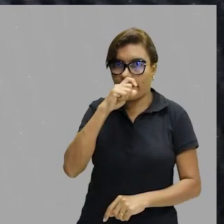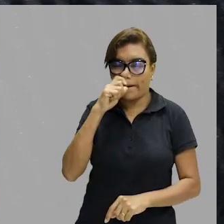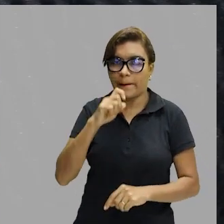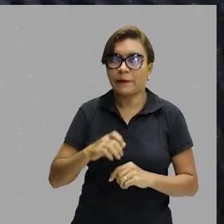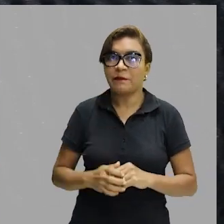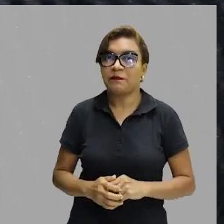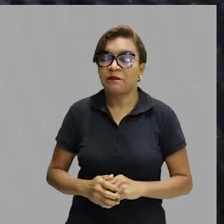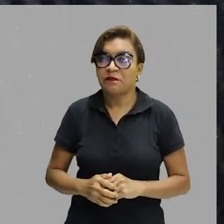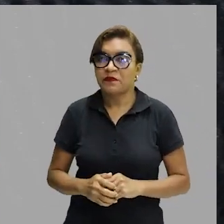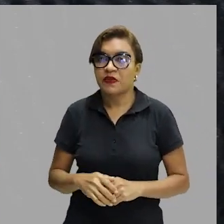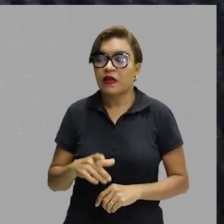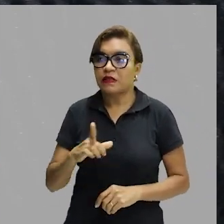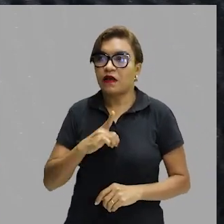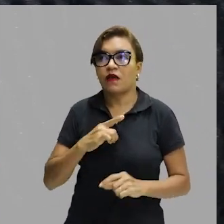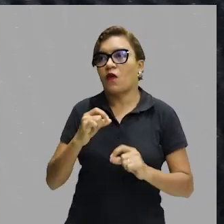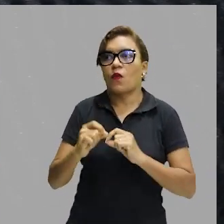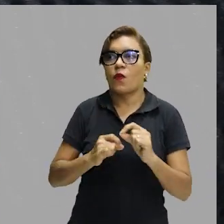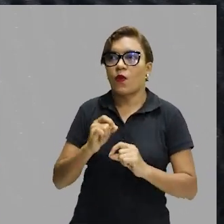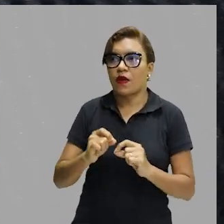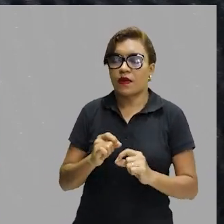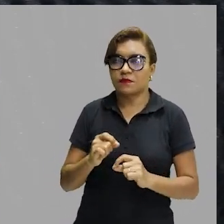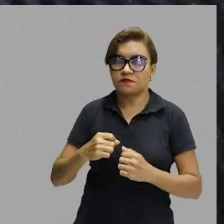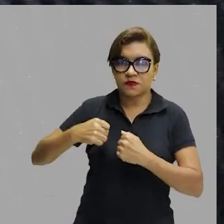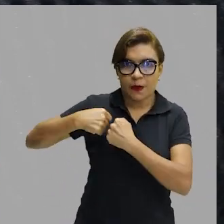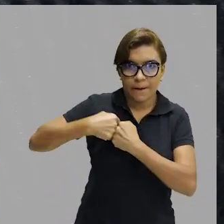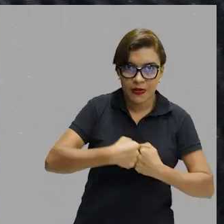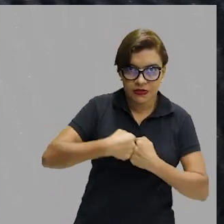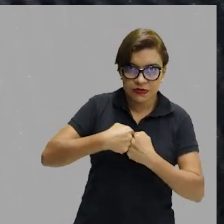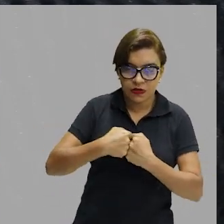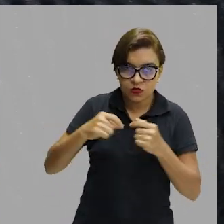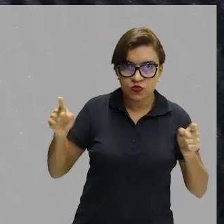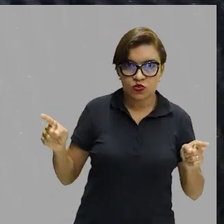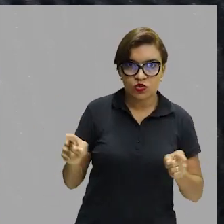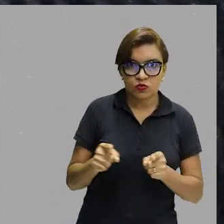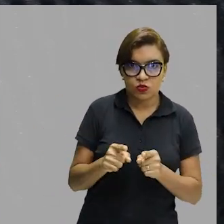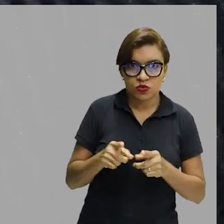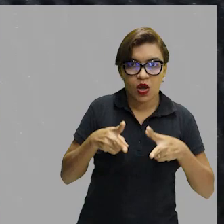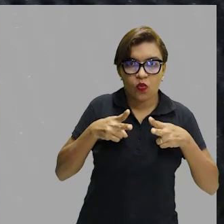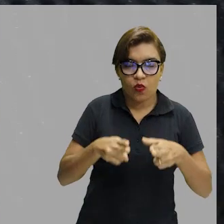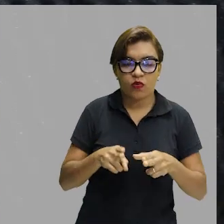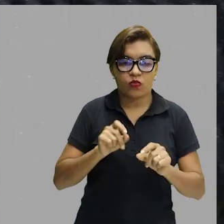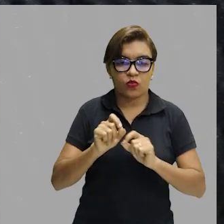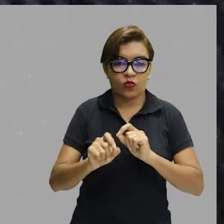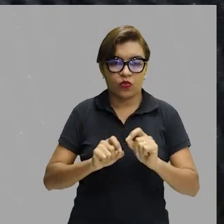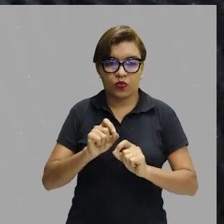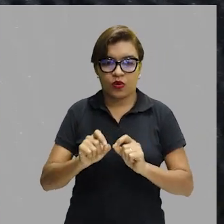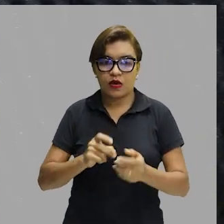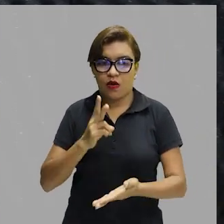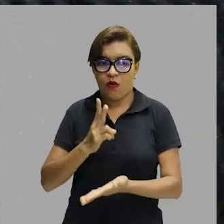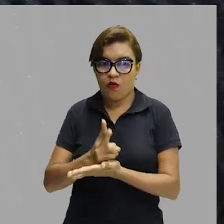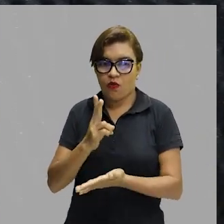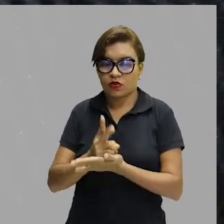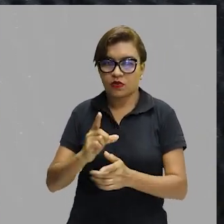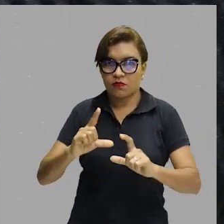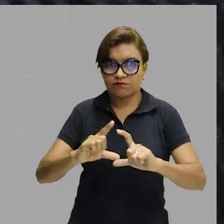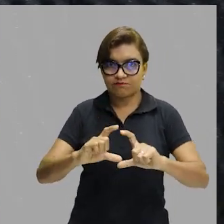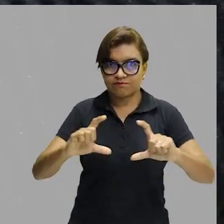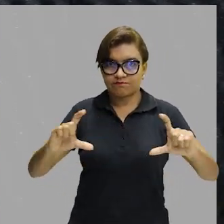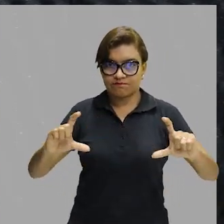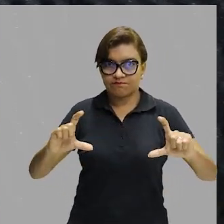abaixamento absoluto da pressão de vapor vai ser igual a uma constante, que é a